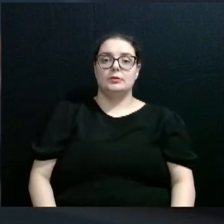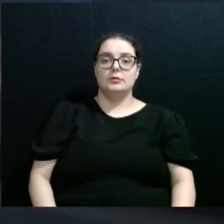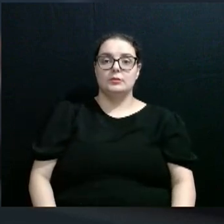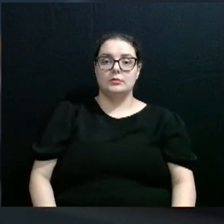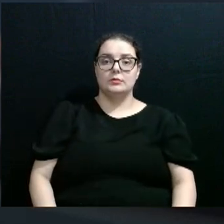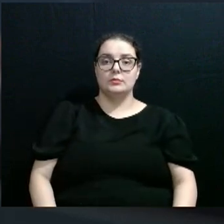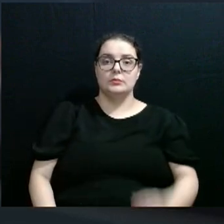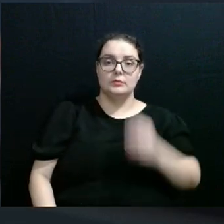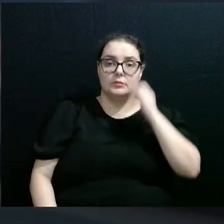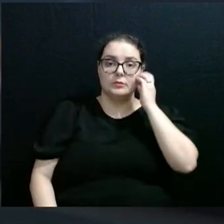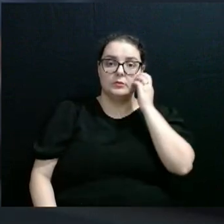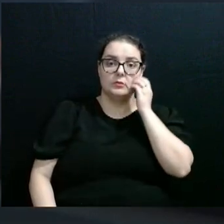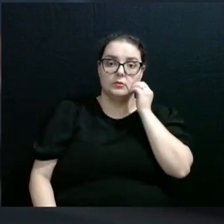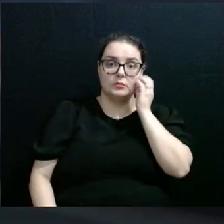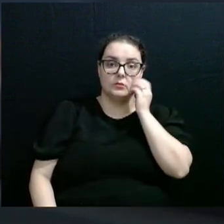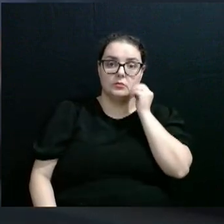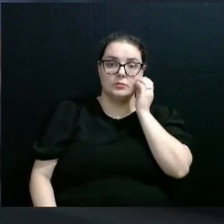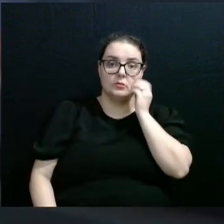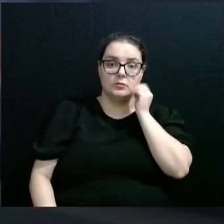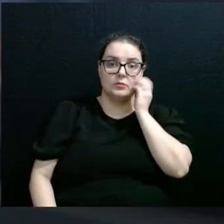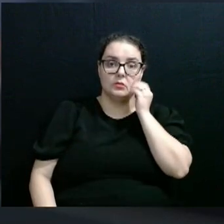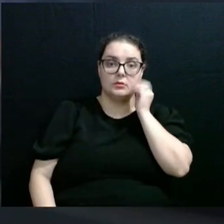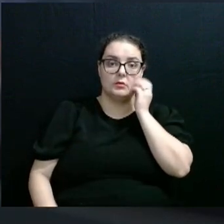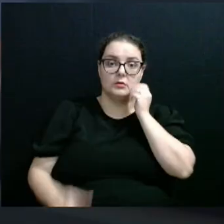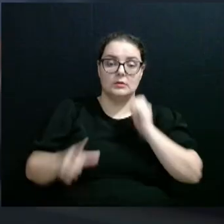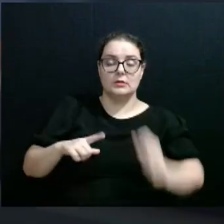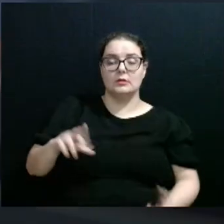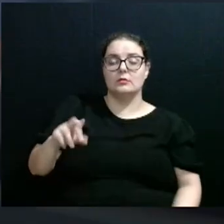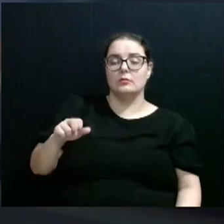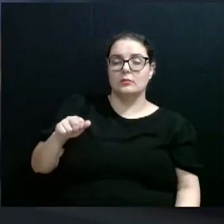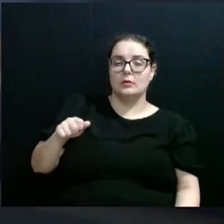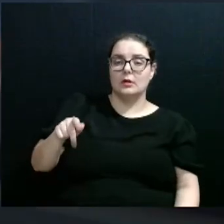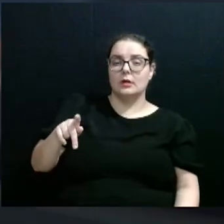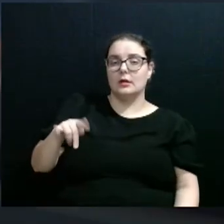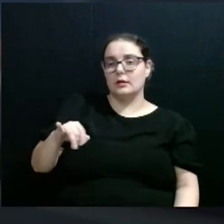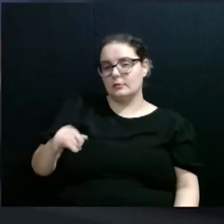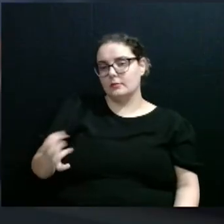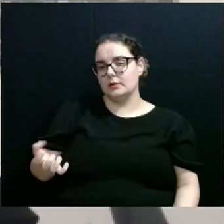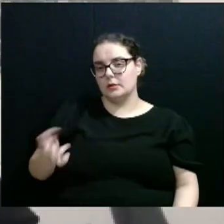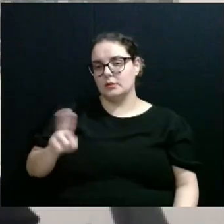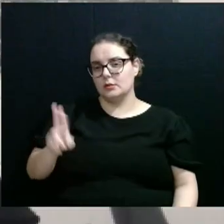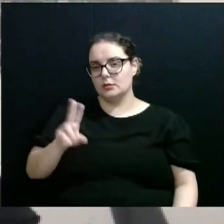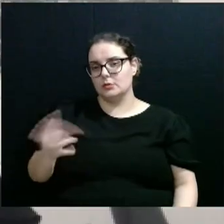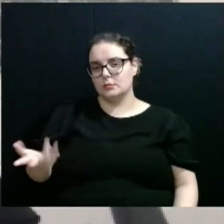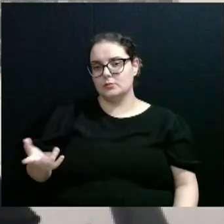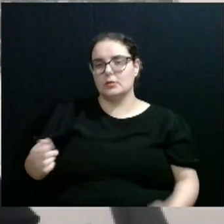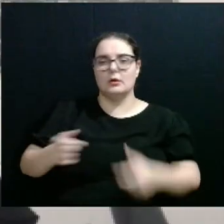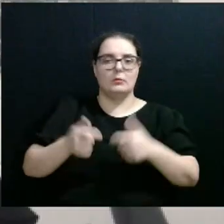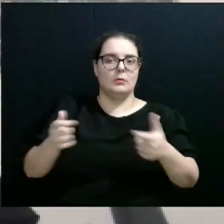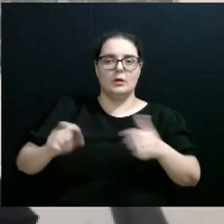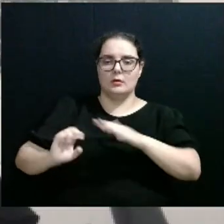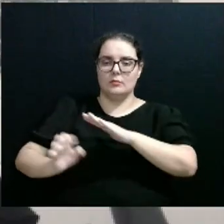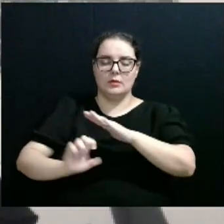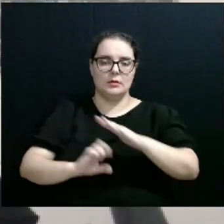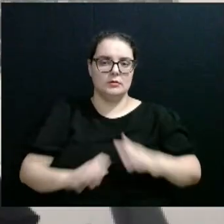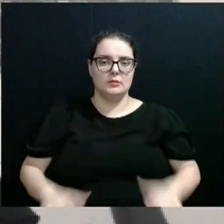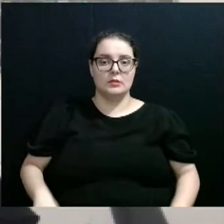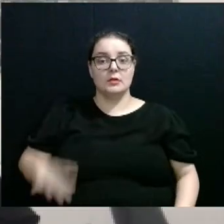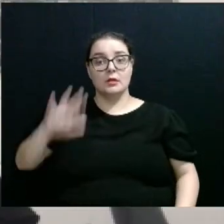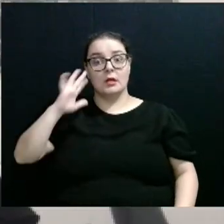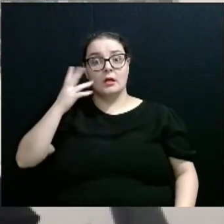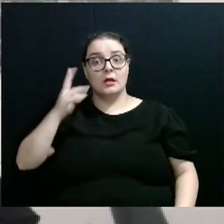Existe um hype, né, de uso de IA, né, onde a maioria das empresas acha que tem que usar IA